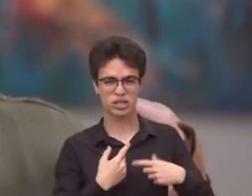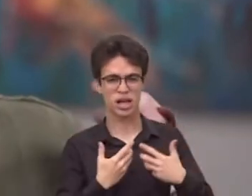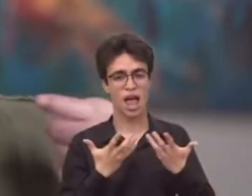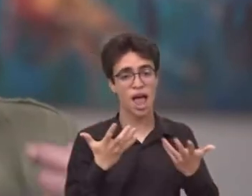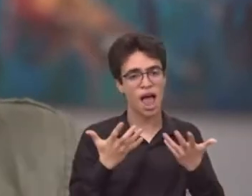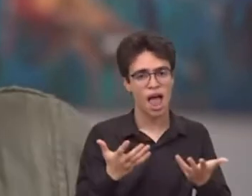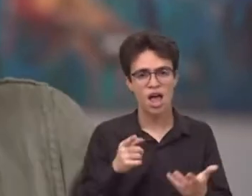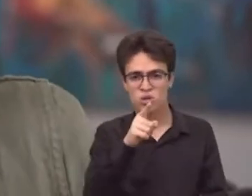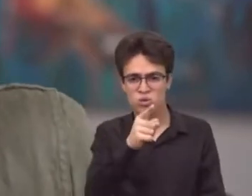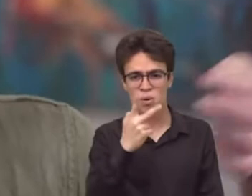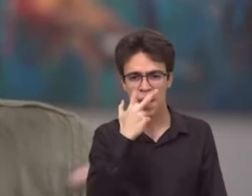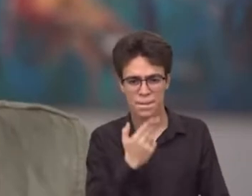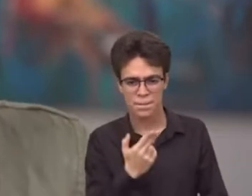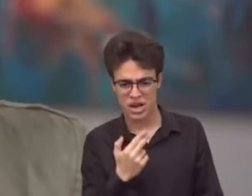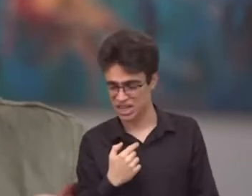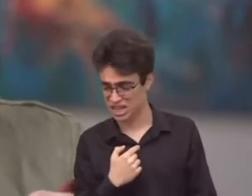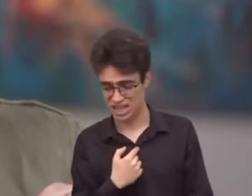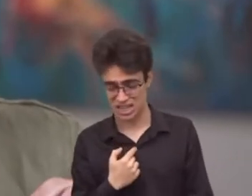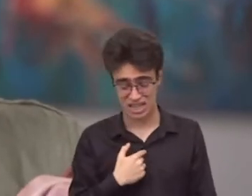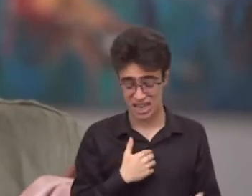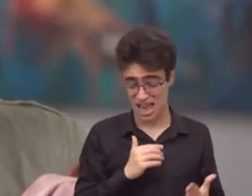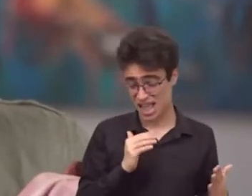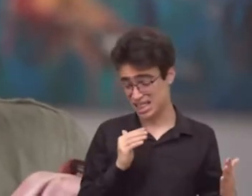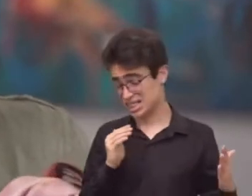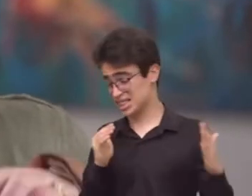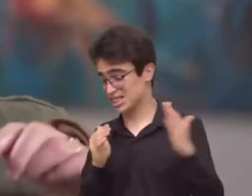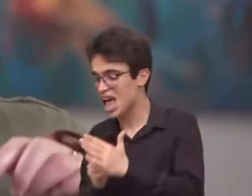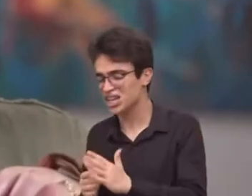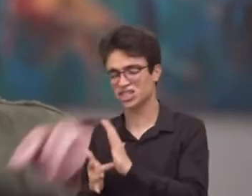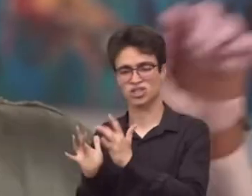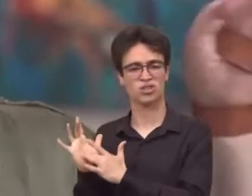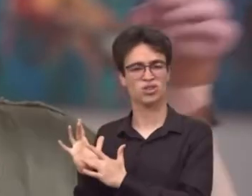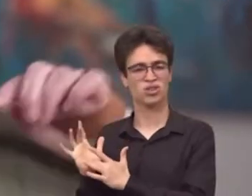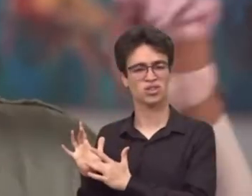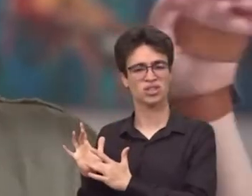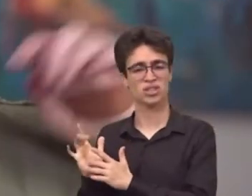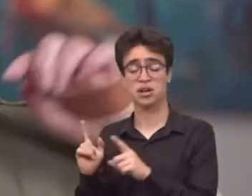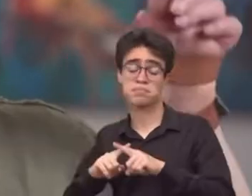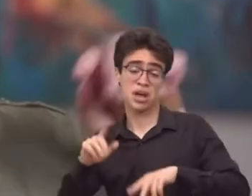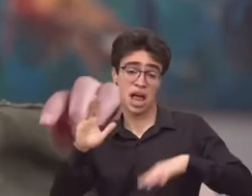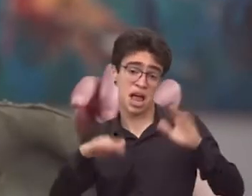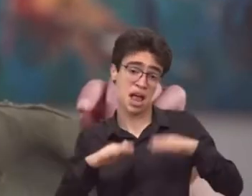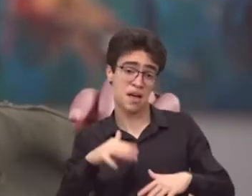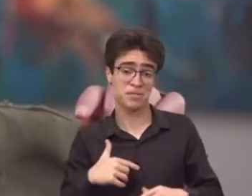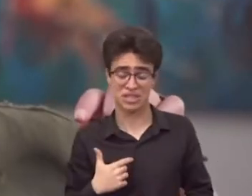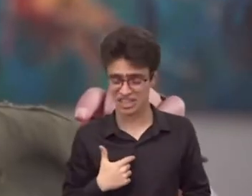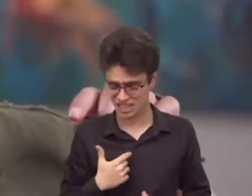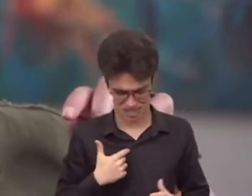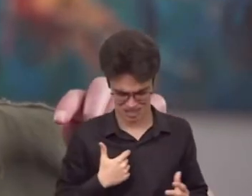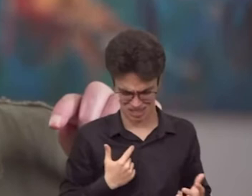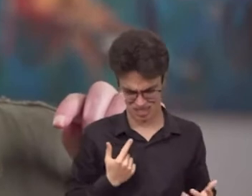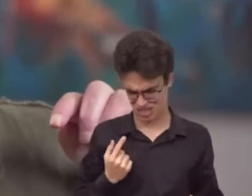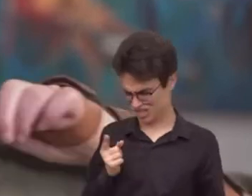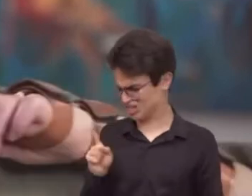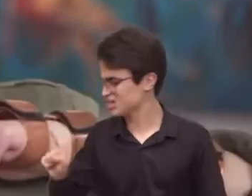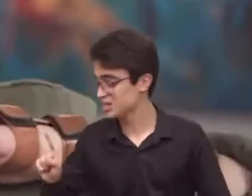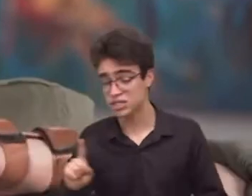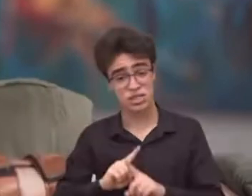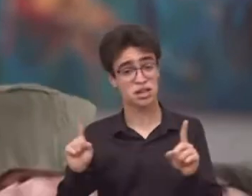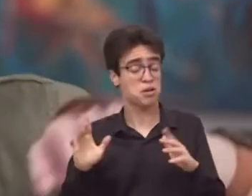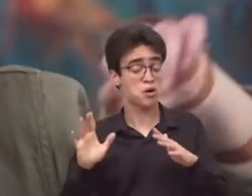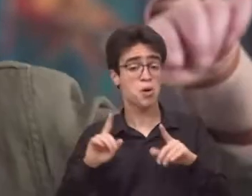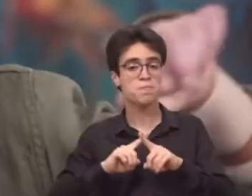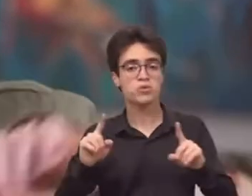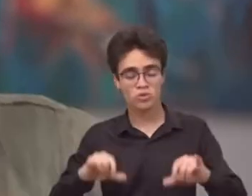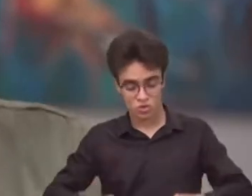fazendo você andar pela estrada do Calvário até Jesus que você talvez não tivesse inclinação para ir mas o sofrimento